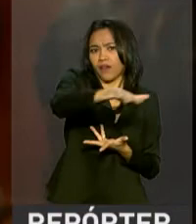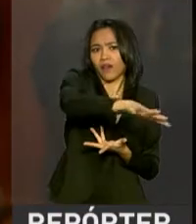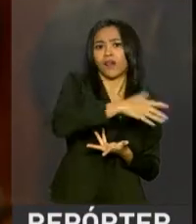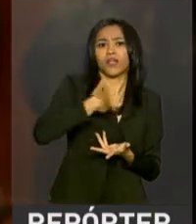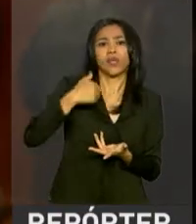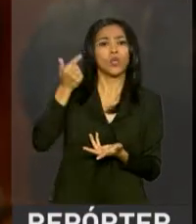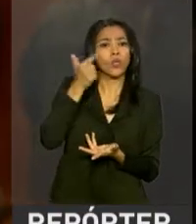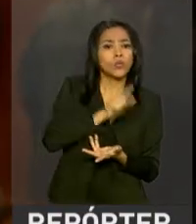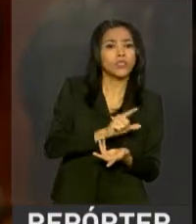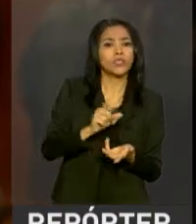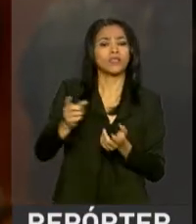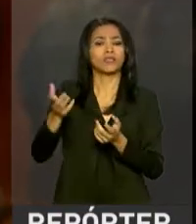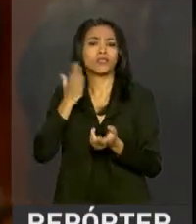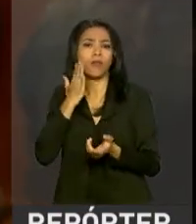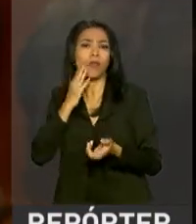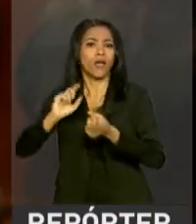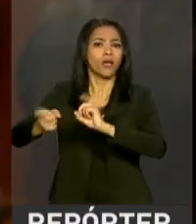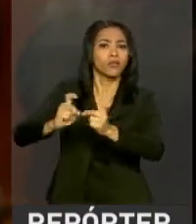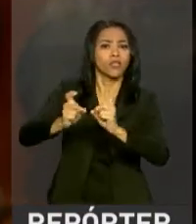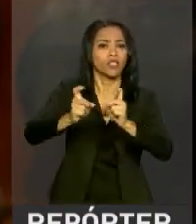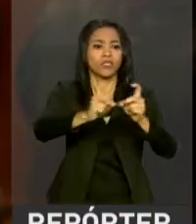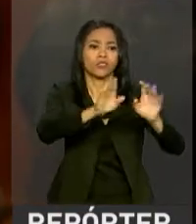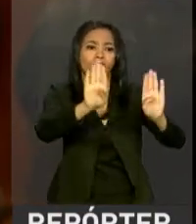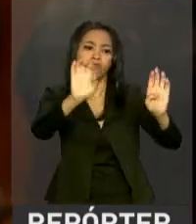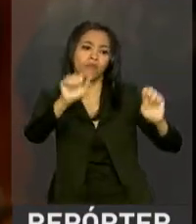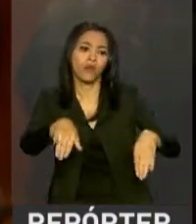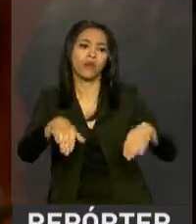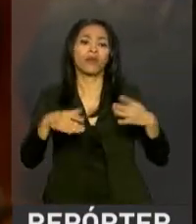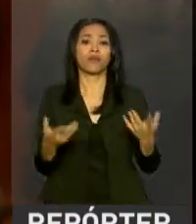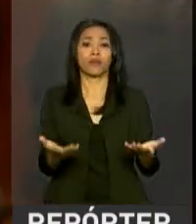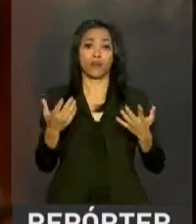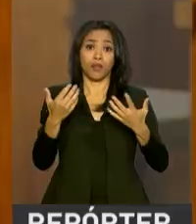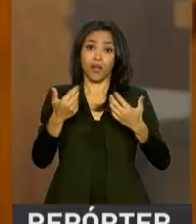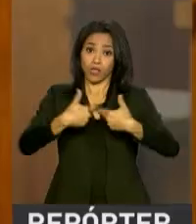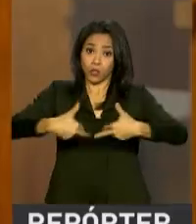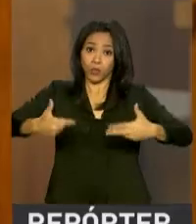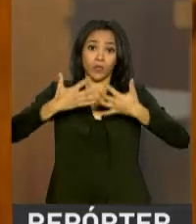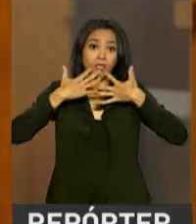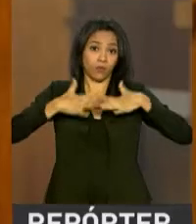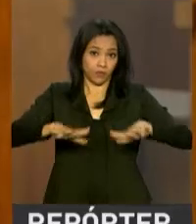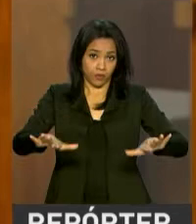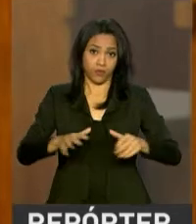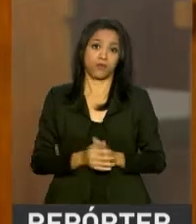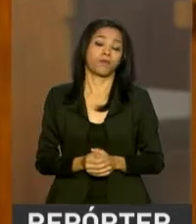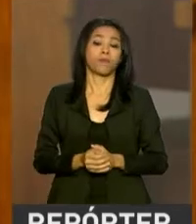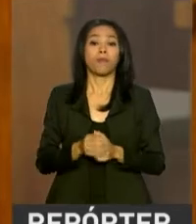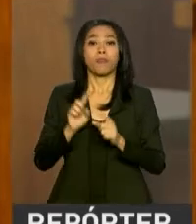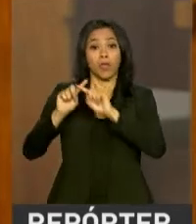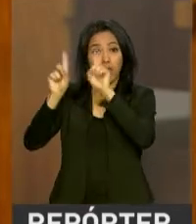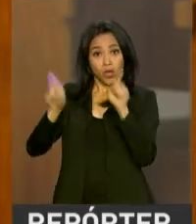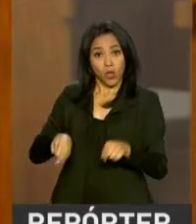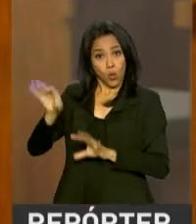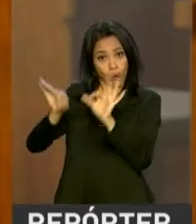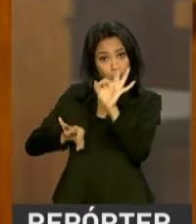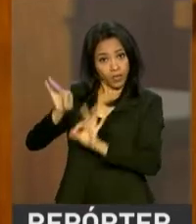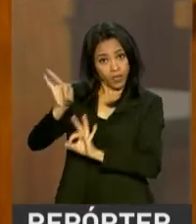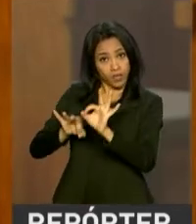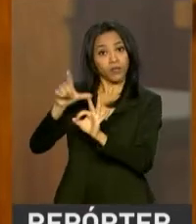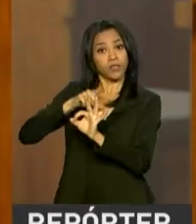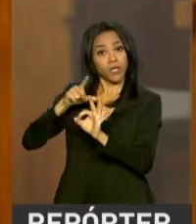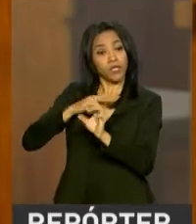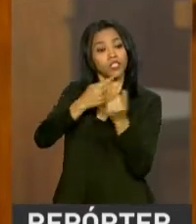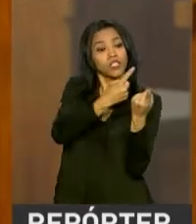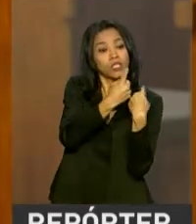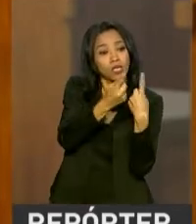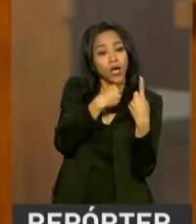manejo adequado responsável e seguro dos recursos naturais o plano prevê ainda o diálogo ea coordenação